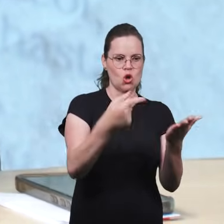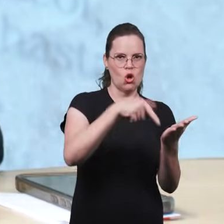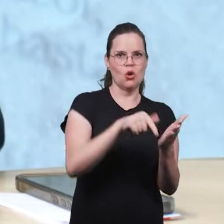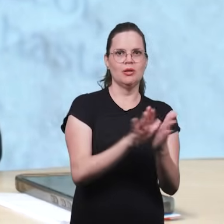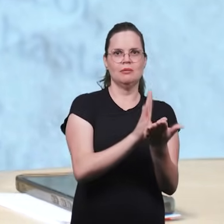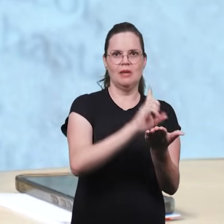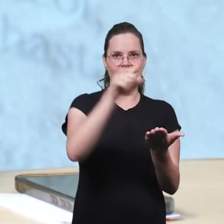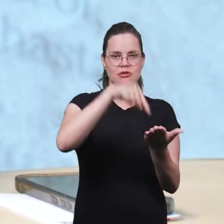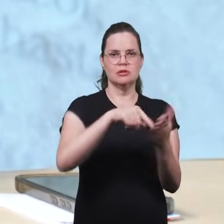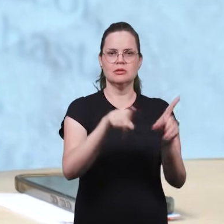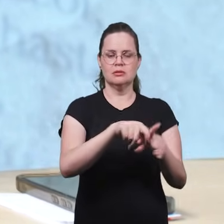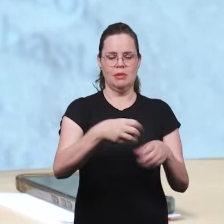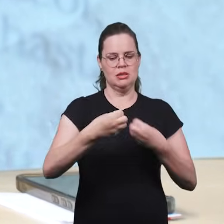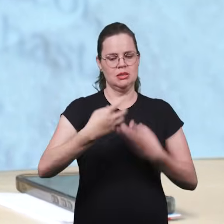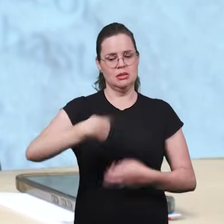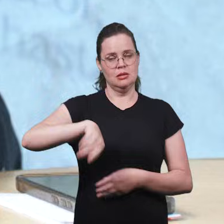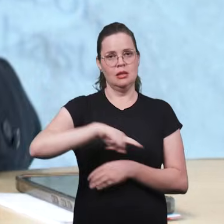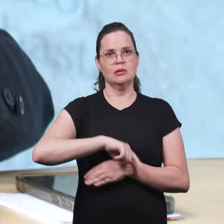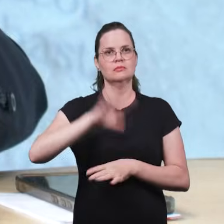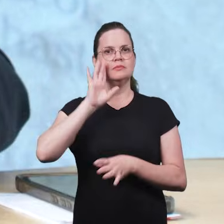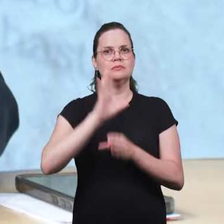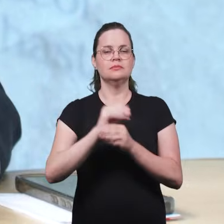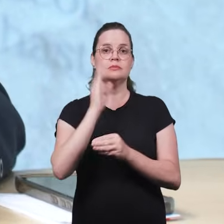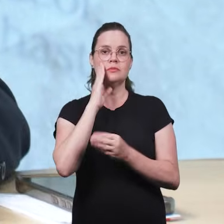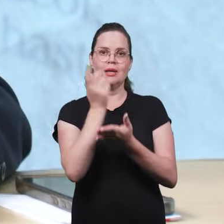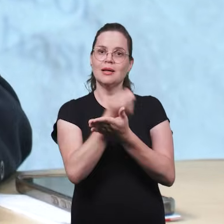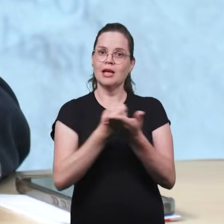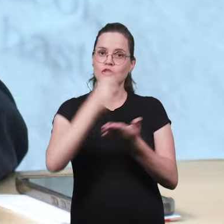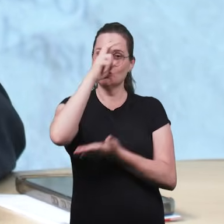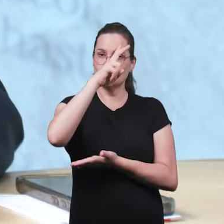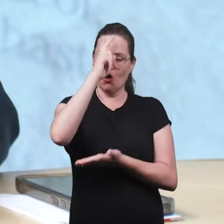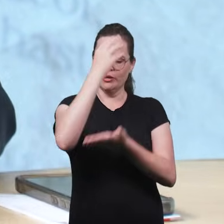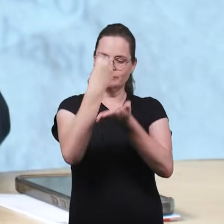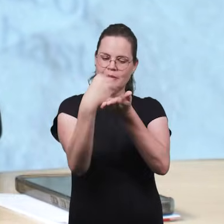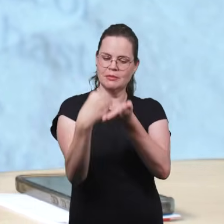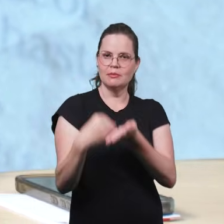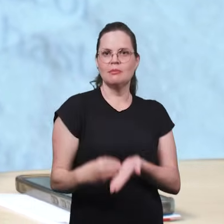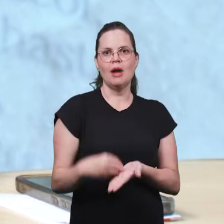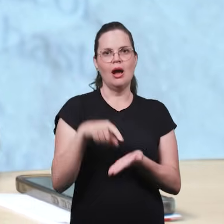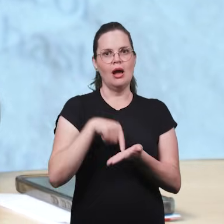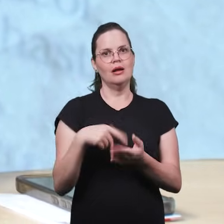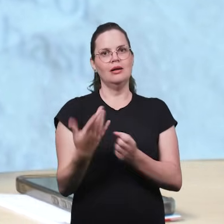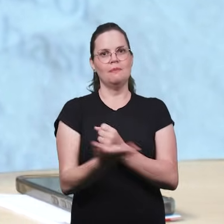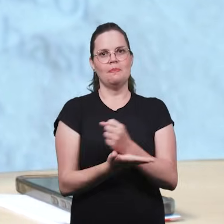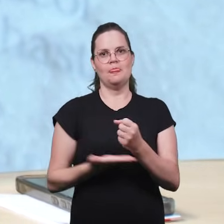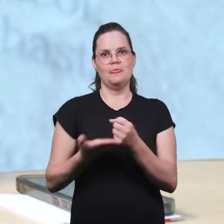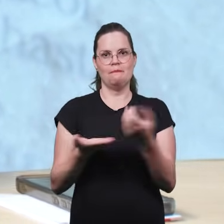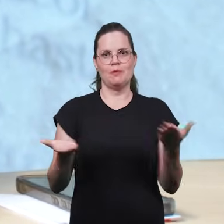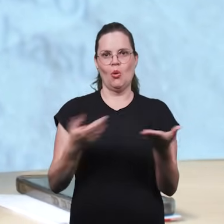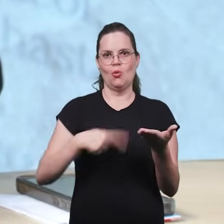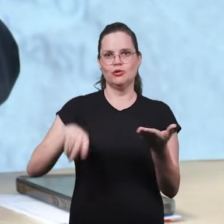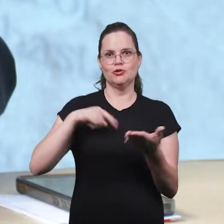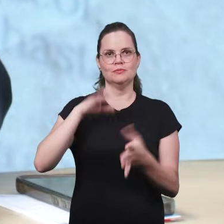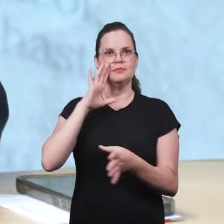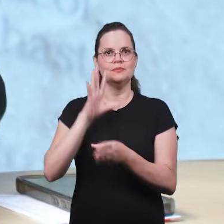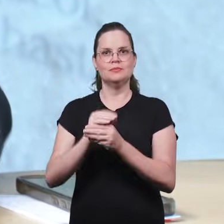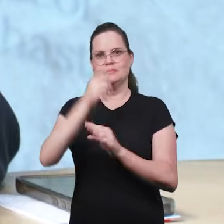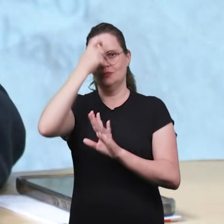os ensinamentos de Deus para nós, hoje a gente vê nisso a base do que nós temos hoje